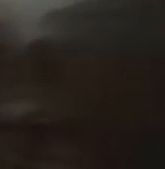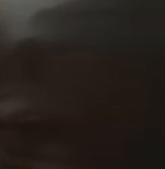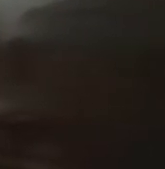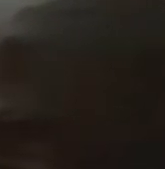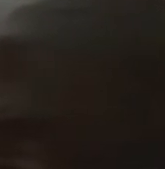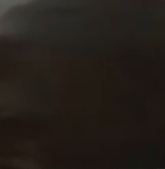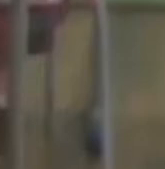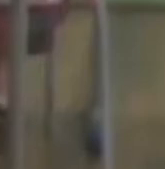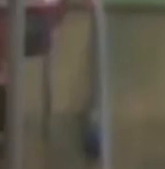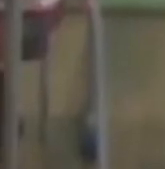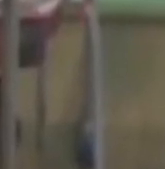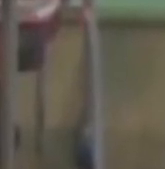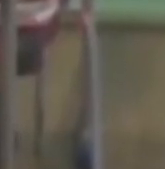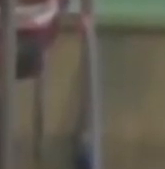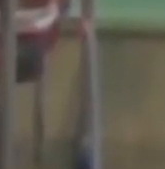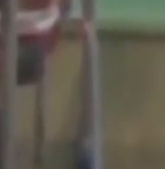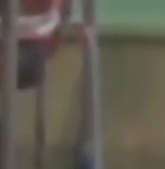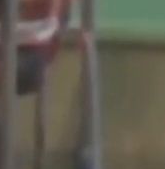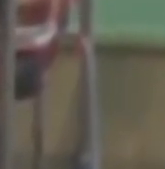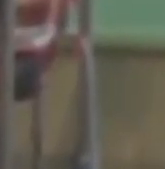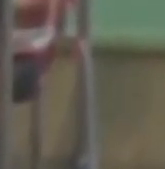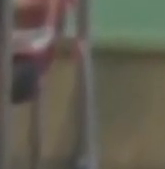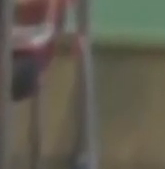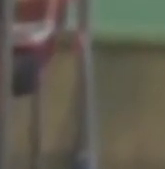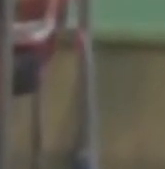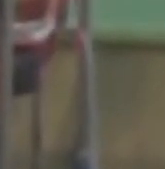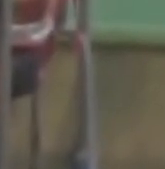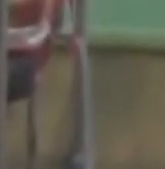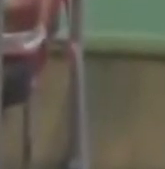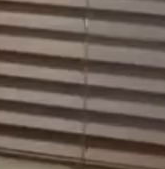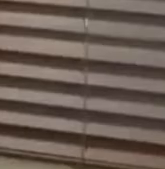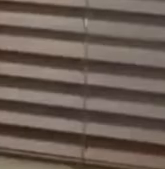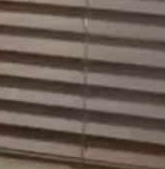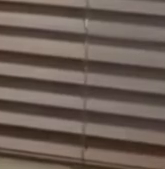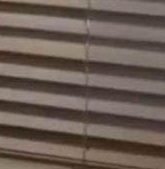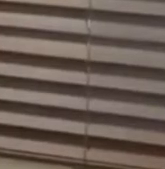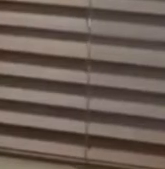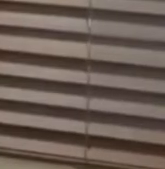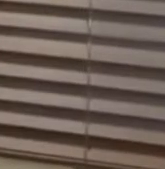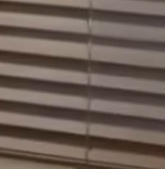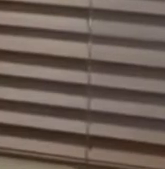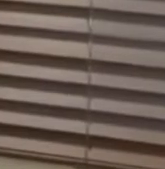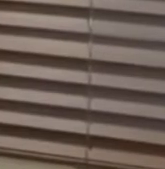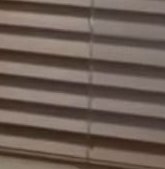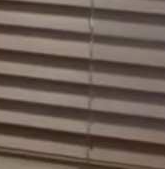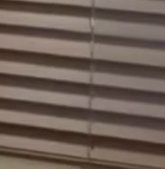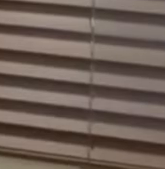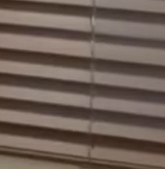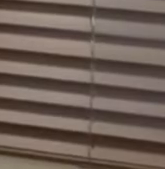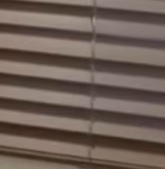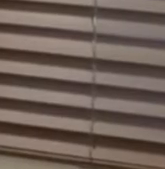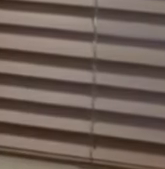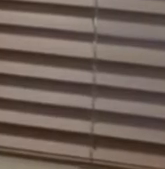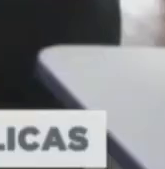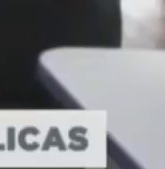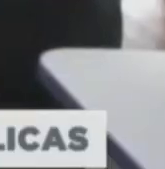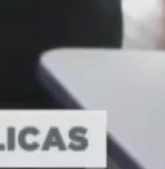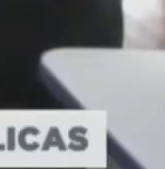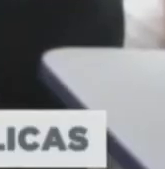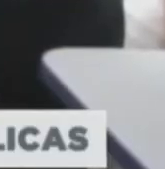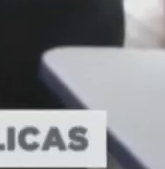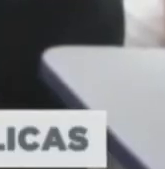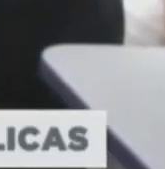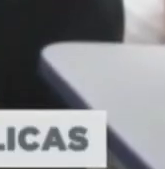escola recebe, onde é investido e as obras realizadas. O texto é da deputada estadual Ada De Luca, do MDB. Para